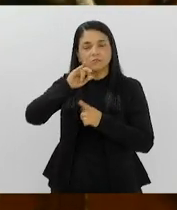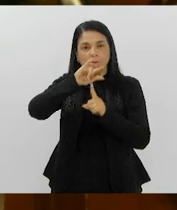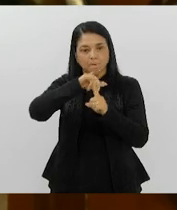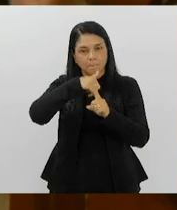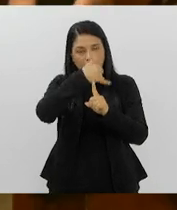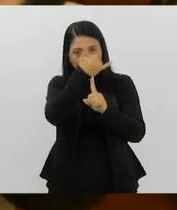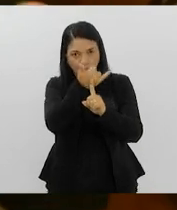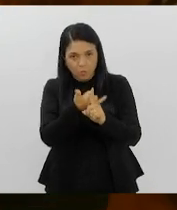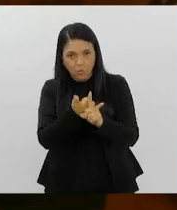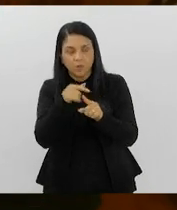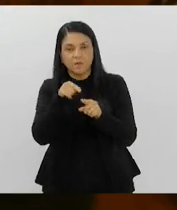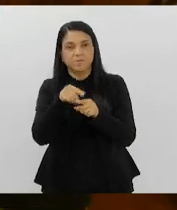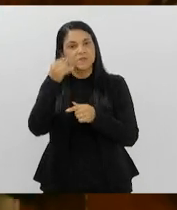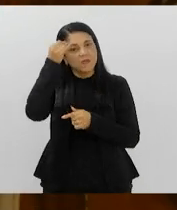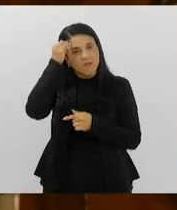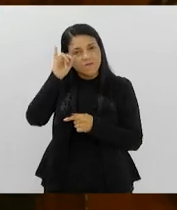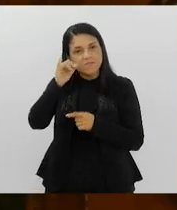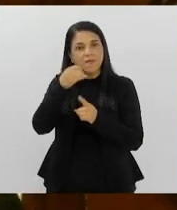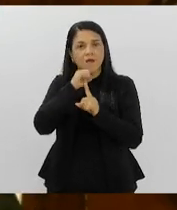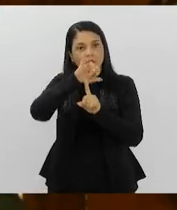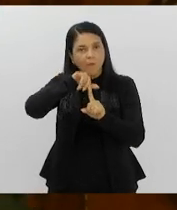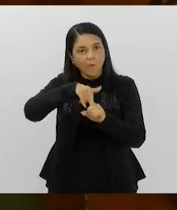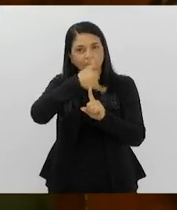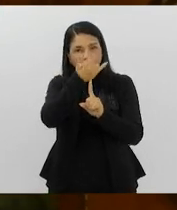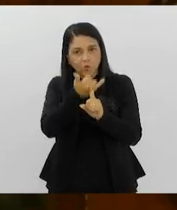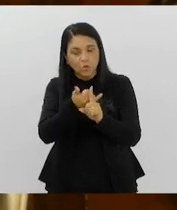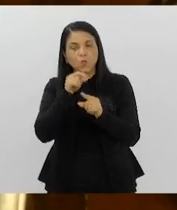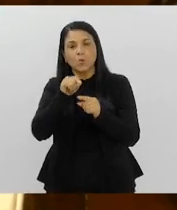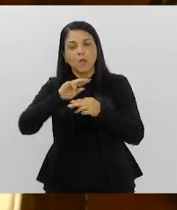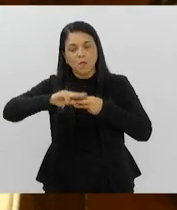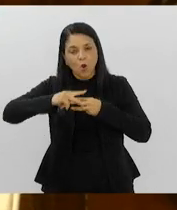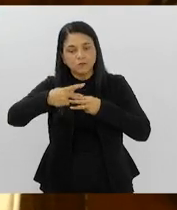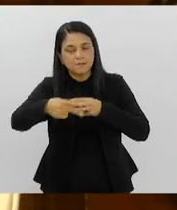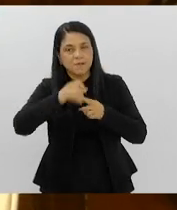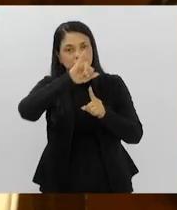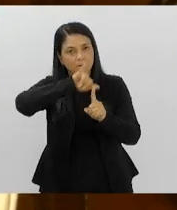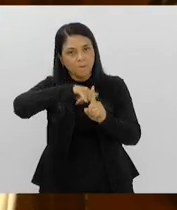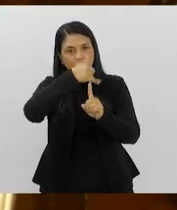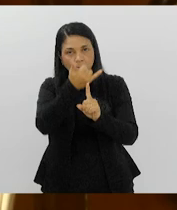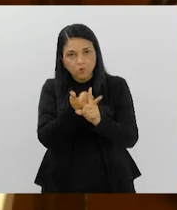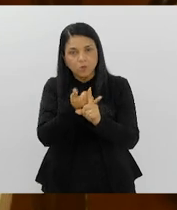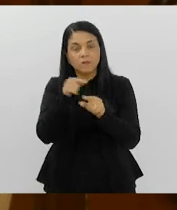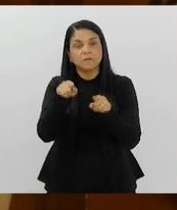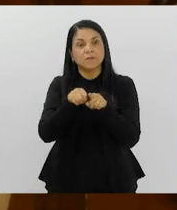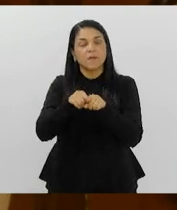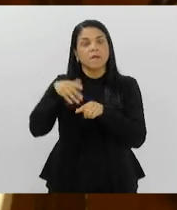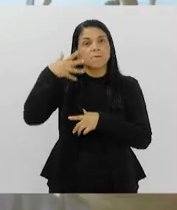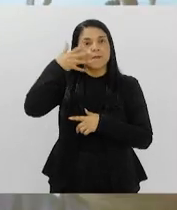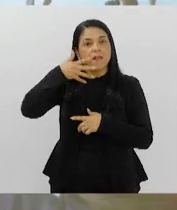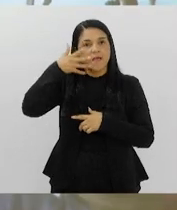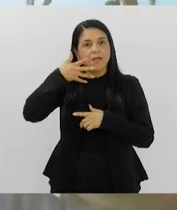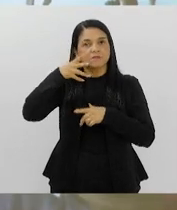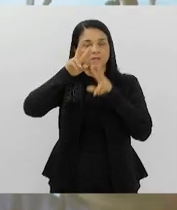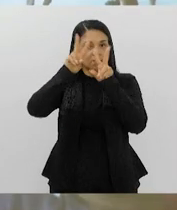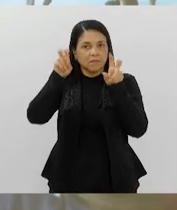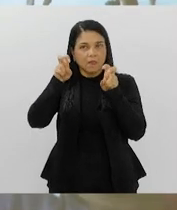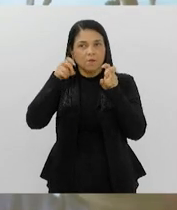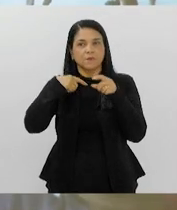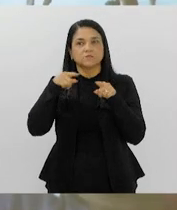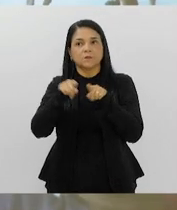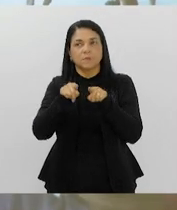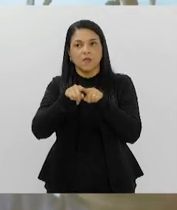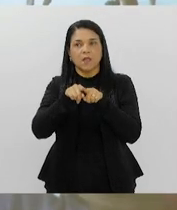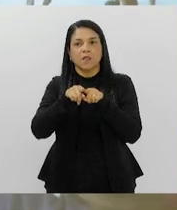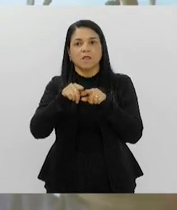como evitar o bullying, as consequências do bullying. Ela também leva palestras de cunho operacionais, nós estamos vendo aí